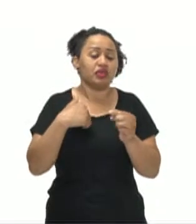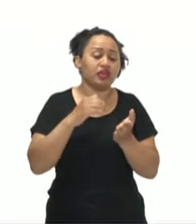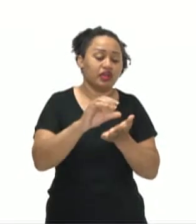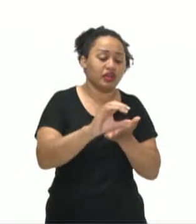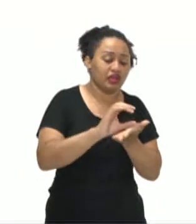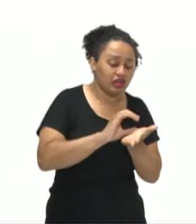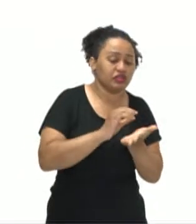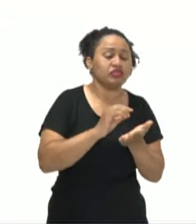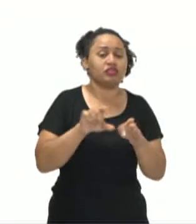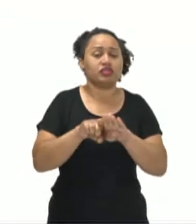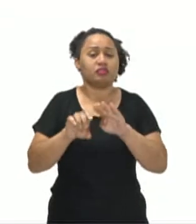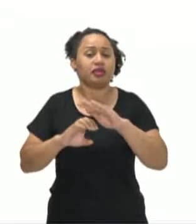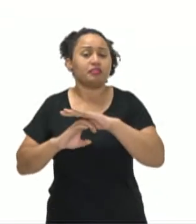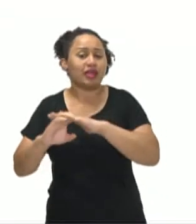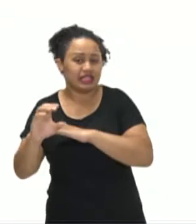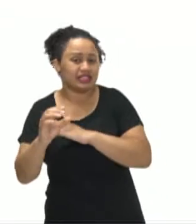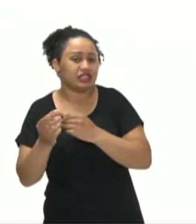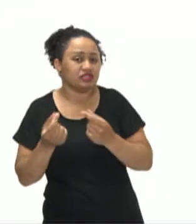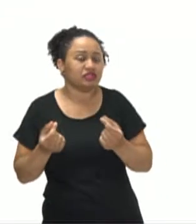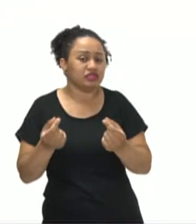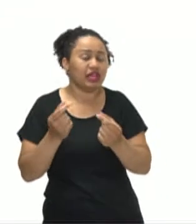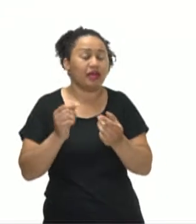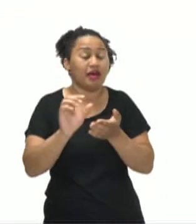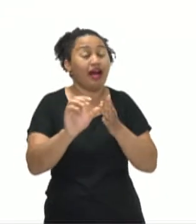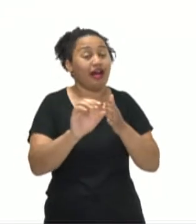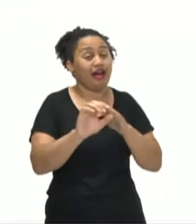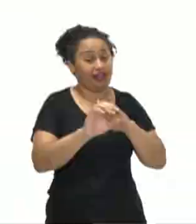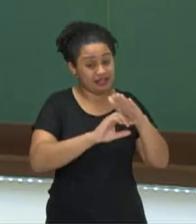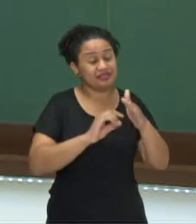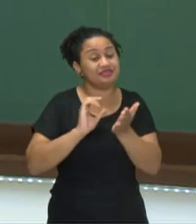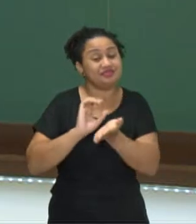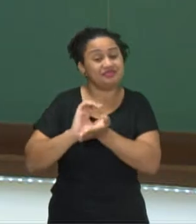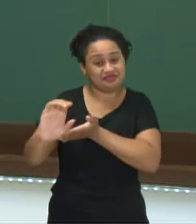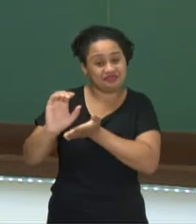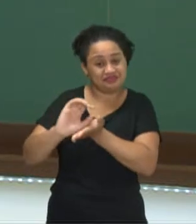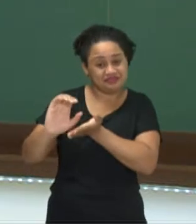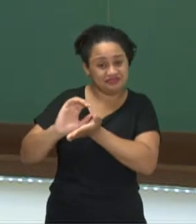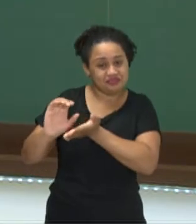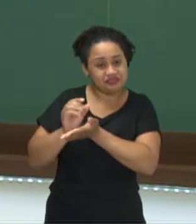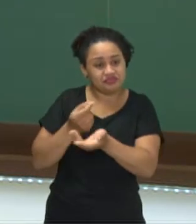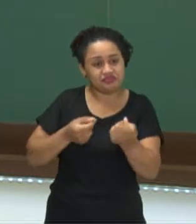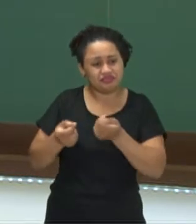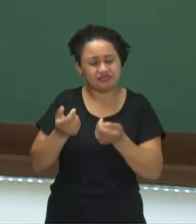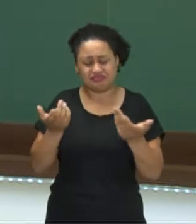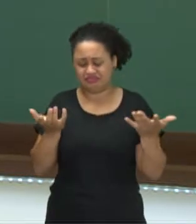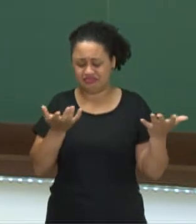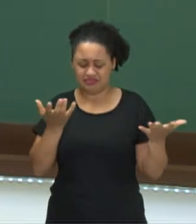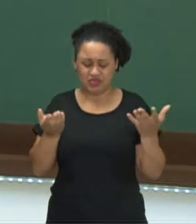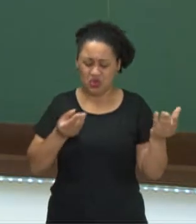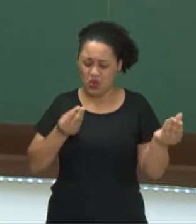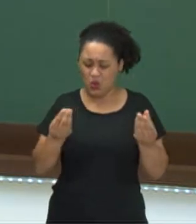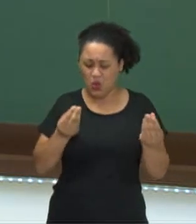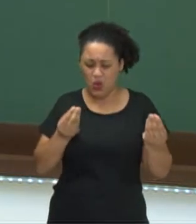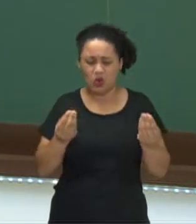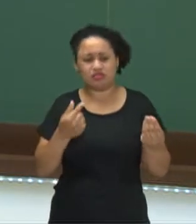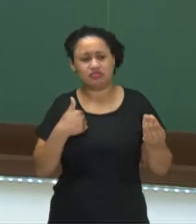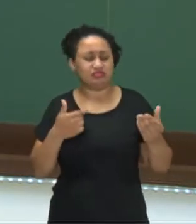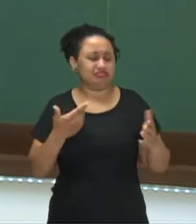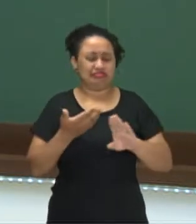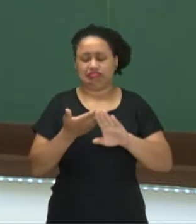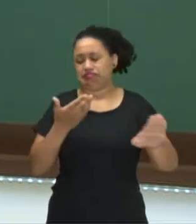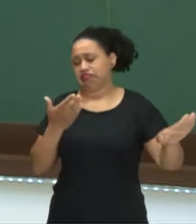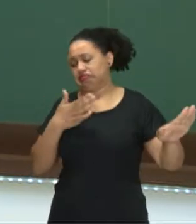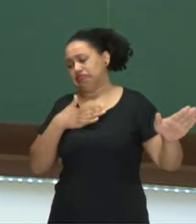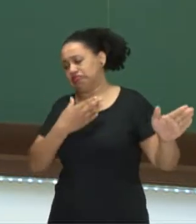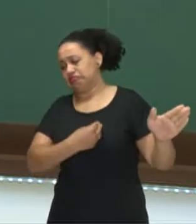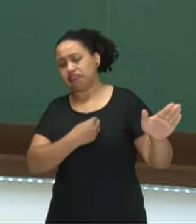e passivos financeiros? A priori, alguns vão dizer assim, não tenho a menor ideia, parece que isso daqui está longe da nossa vida.